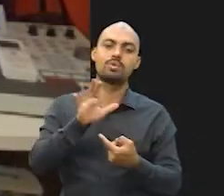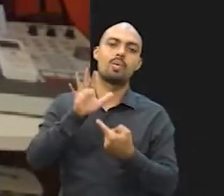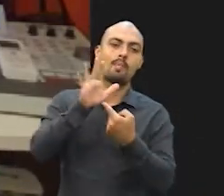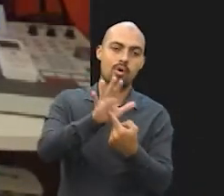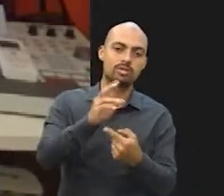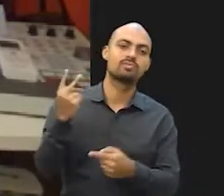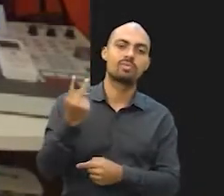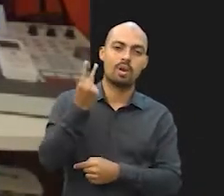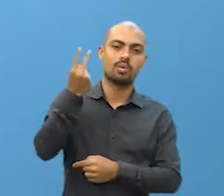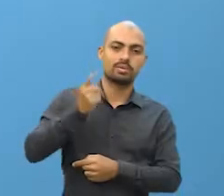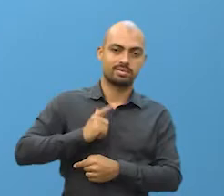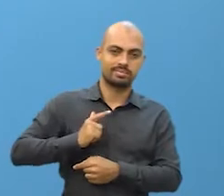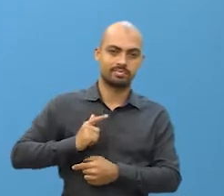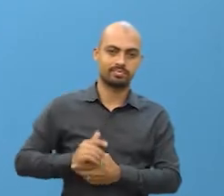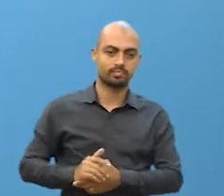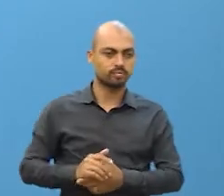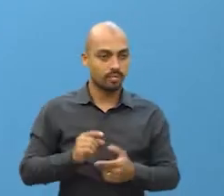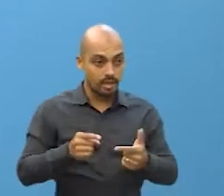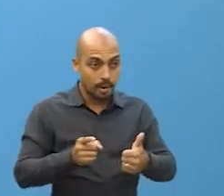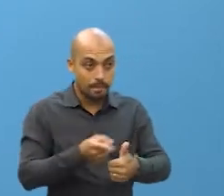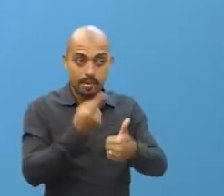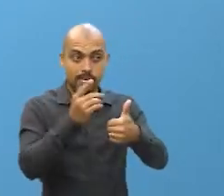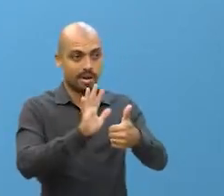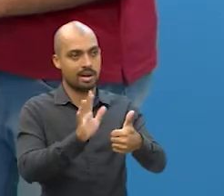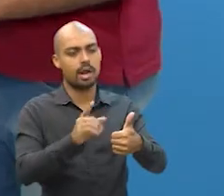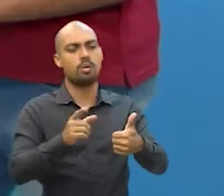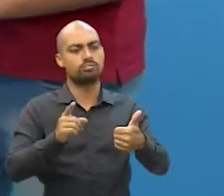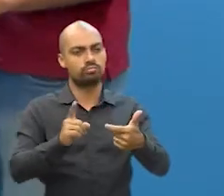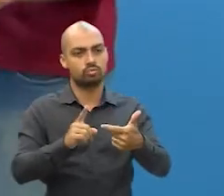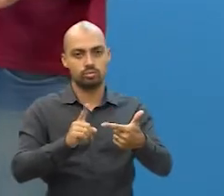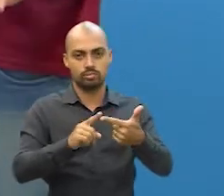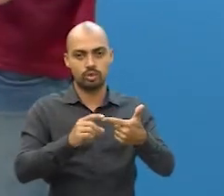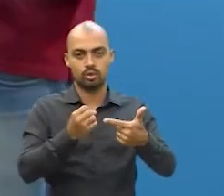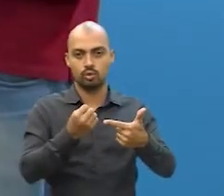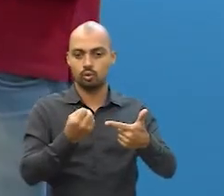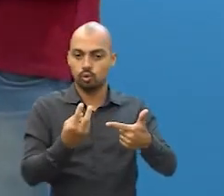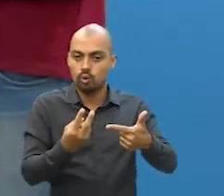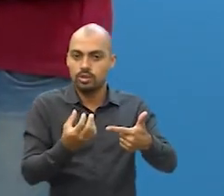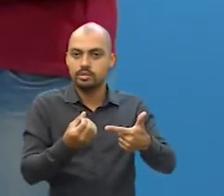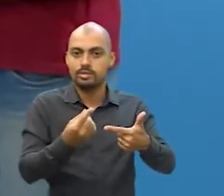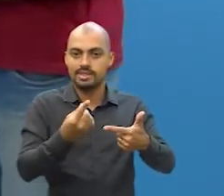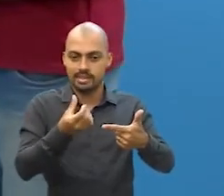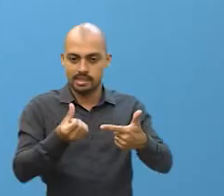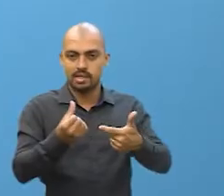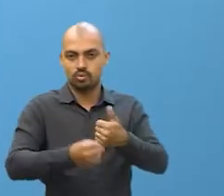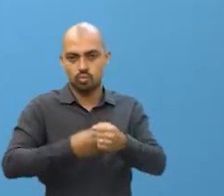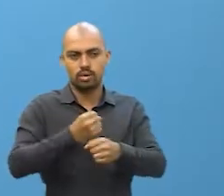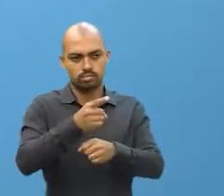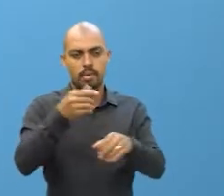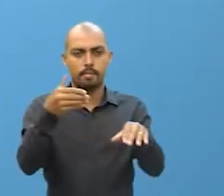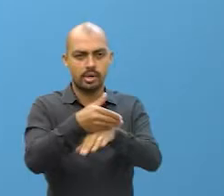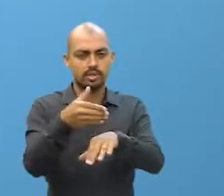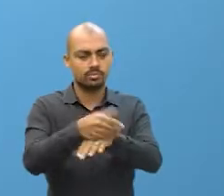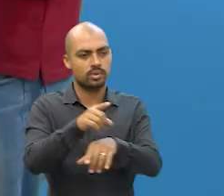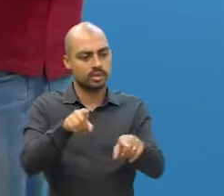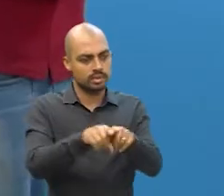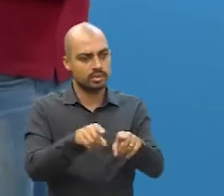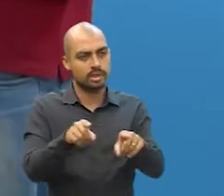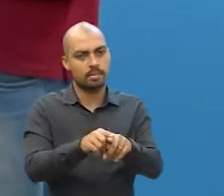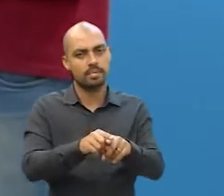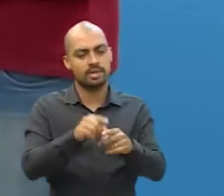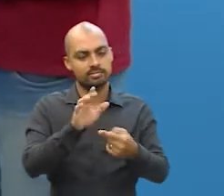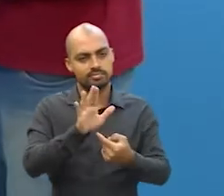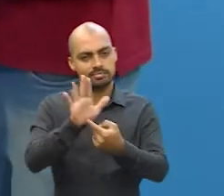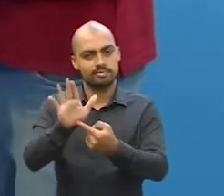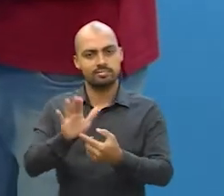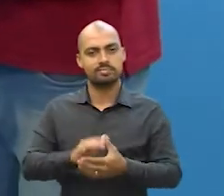muito valor também. E já não é a primeira vez, né? Em 2016, você também tinha participado, também tinha sido indicado ao